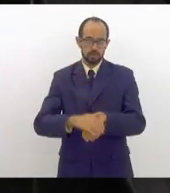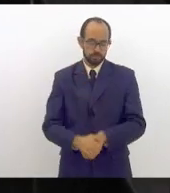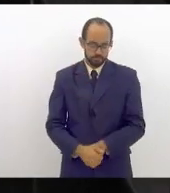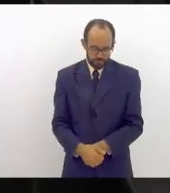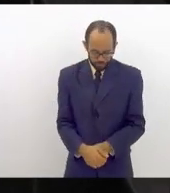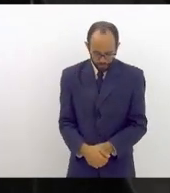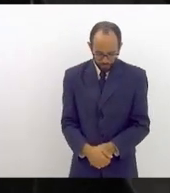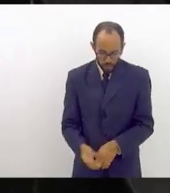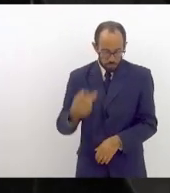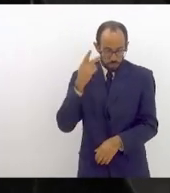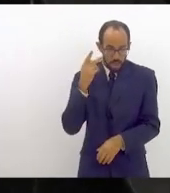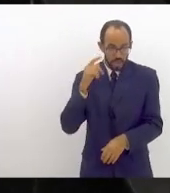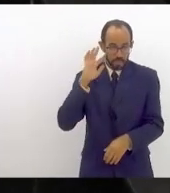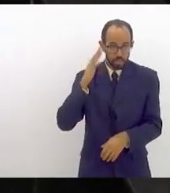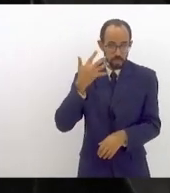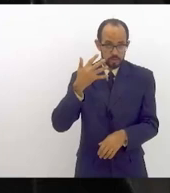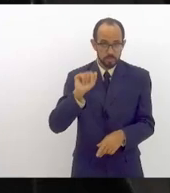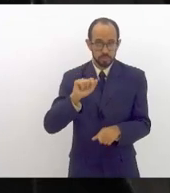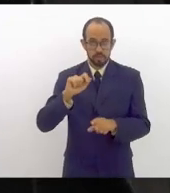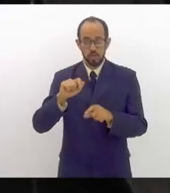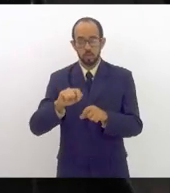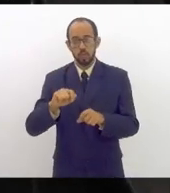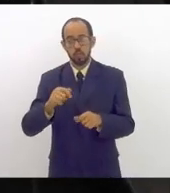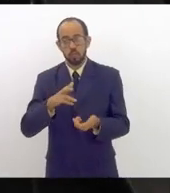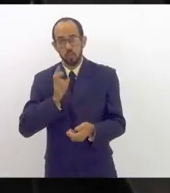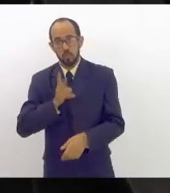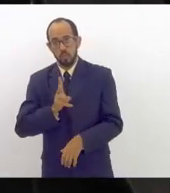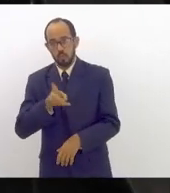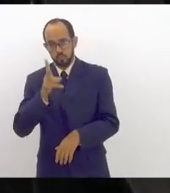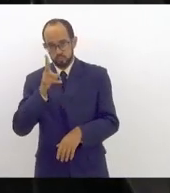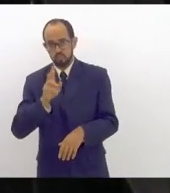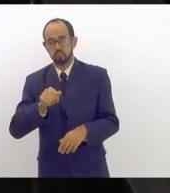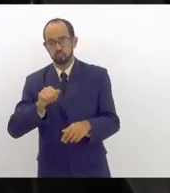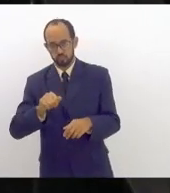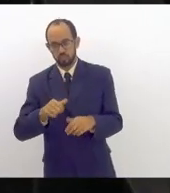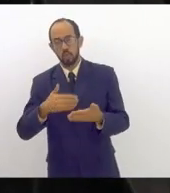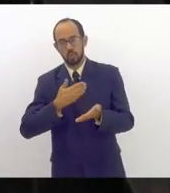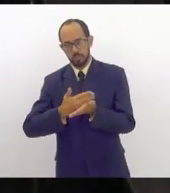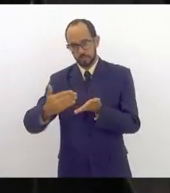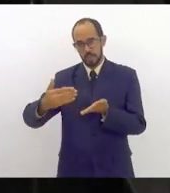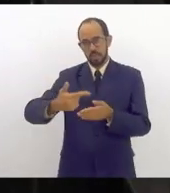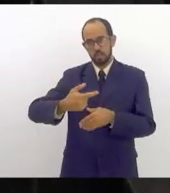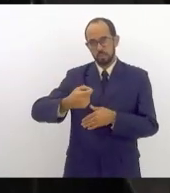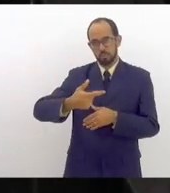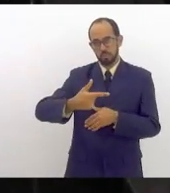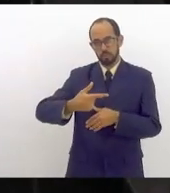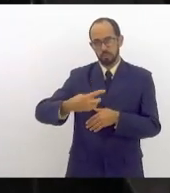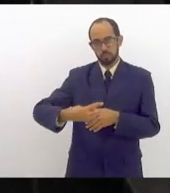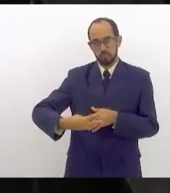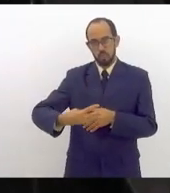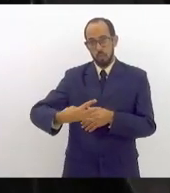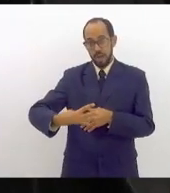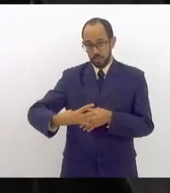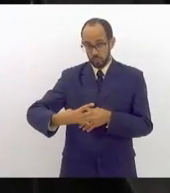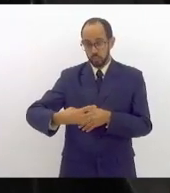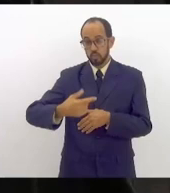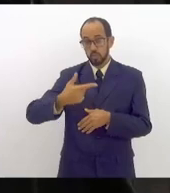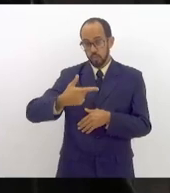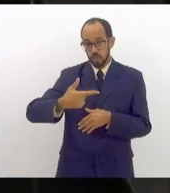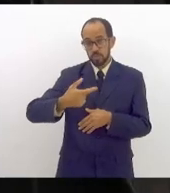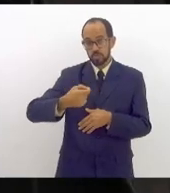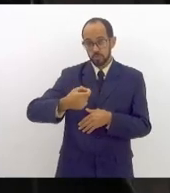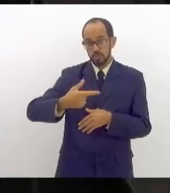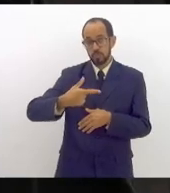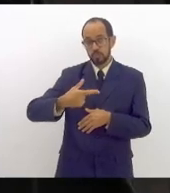para a decisão passar a vigorar a partir de 2024, depois de